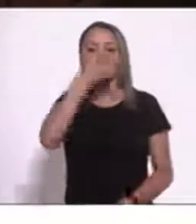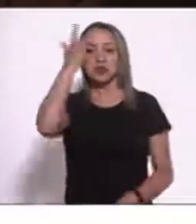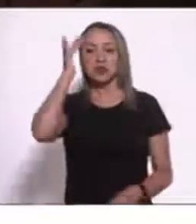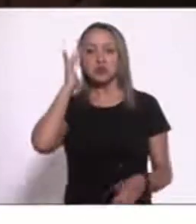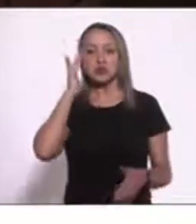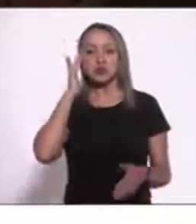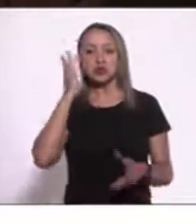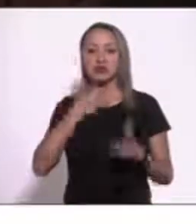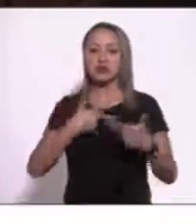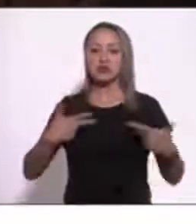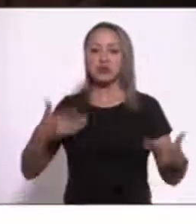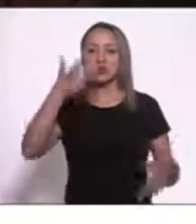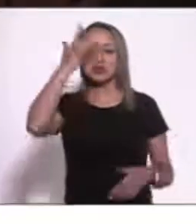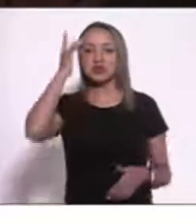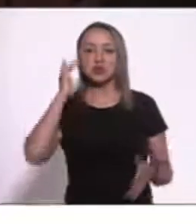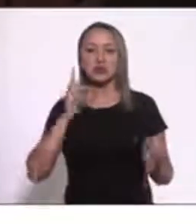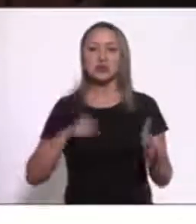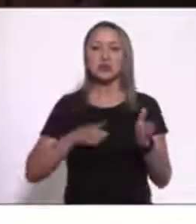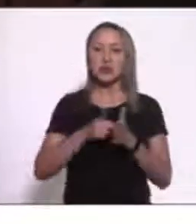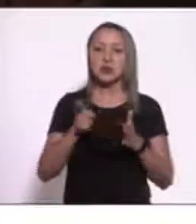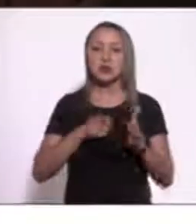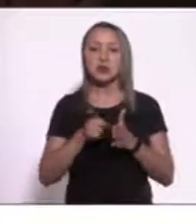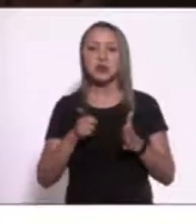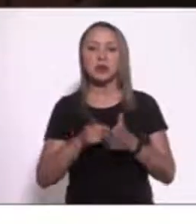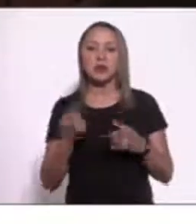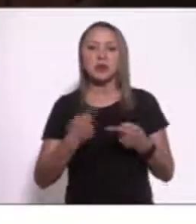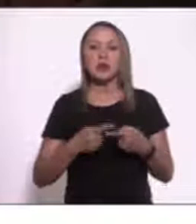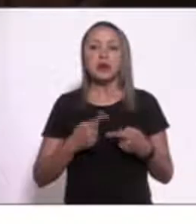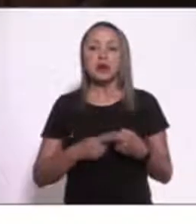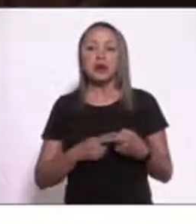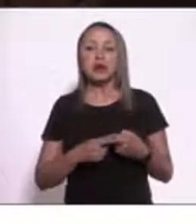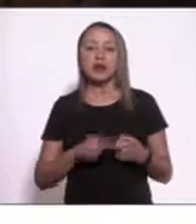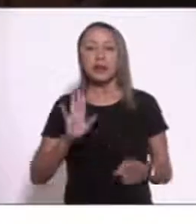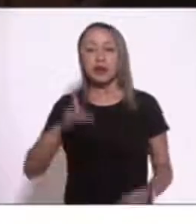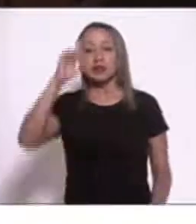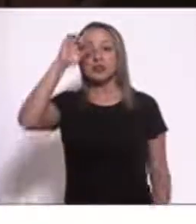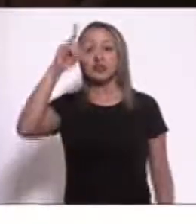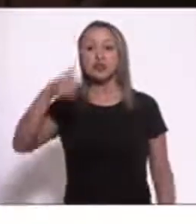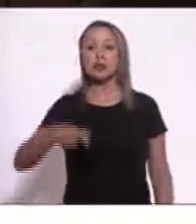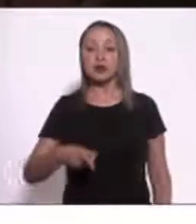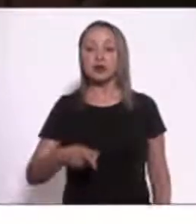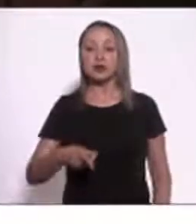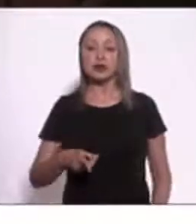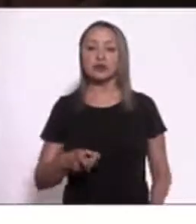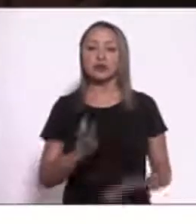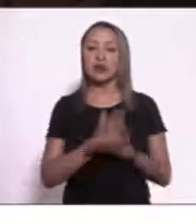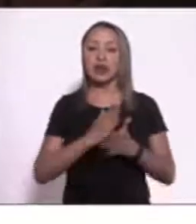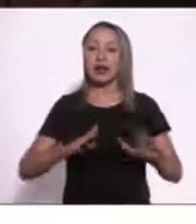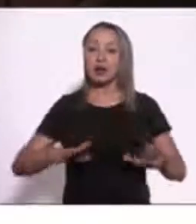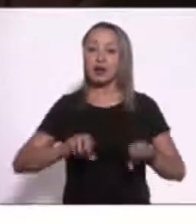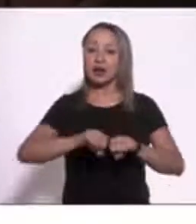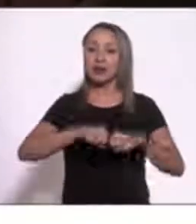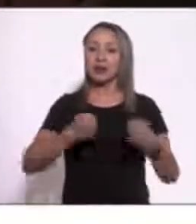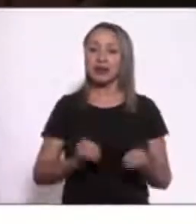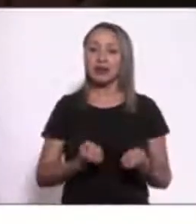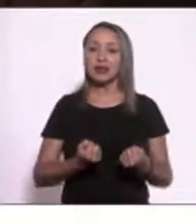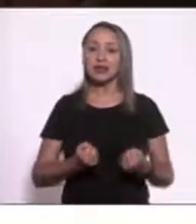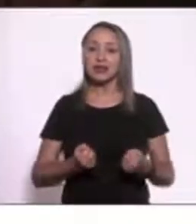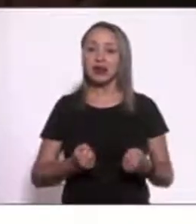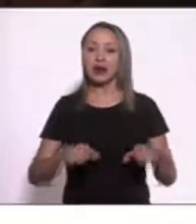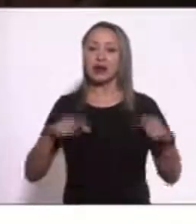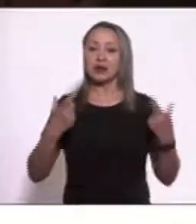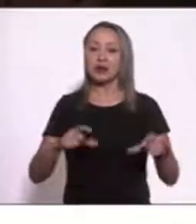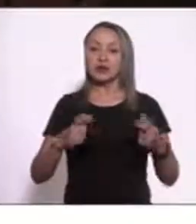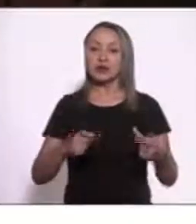questionada por sua intempestividade, no momento em que ele ordenou a destruição das cabines de cobrança da